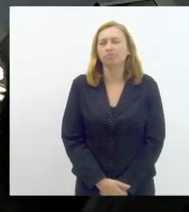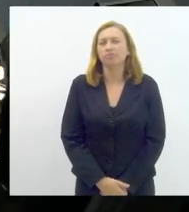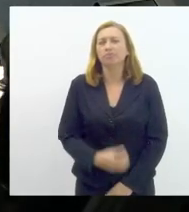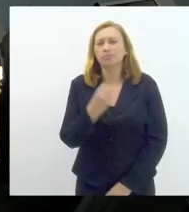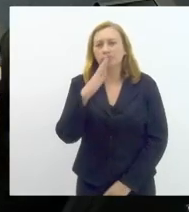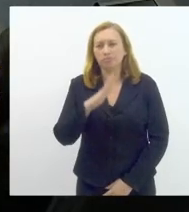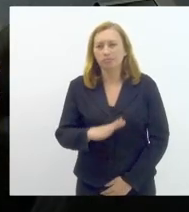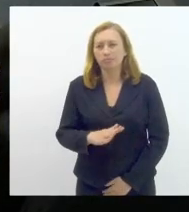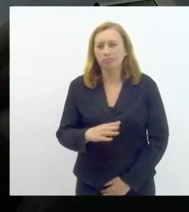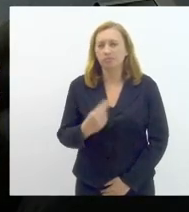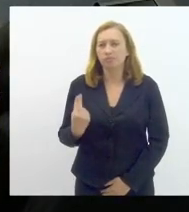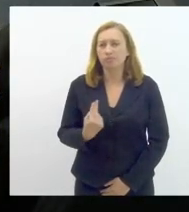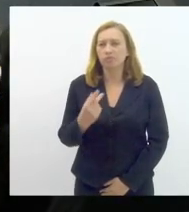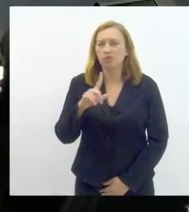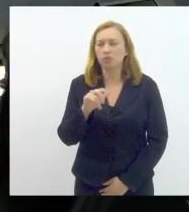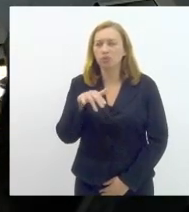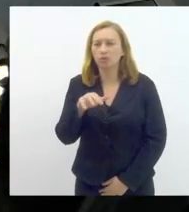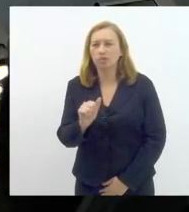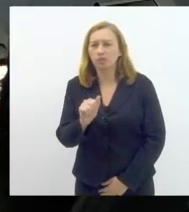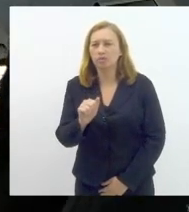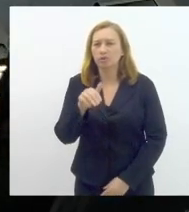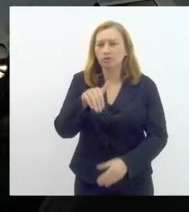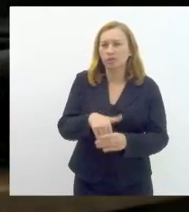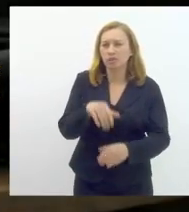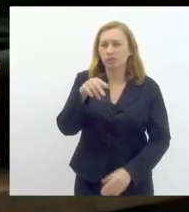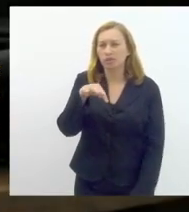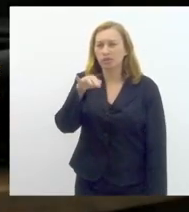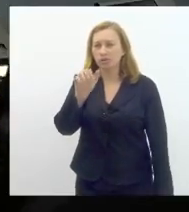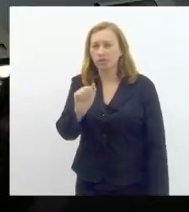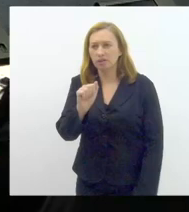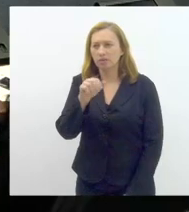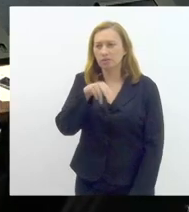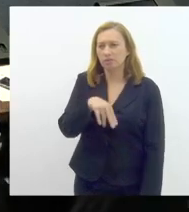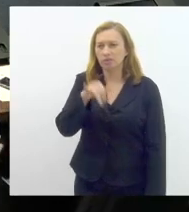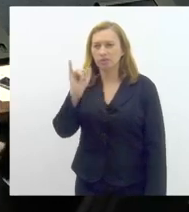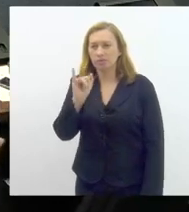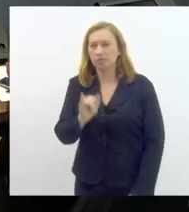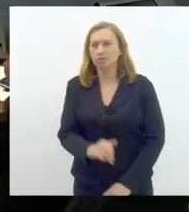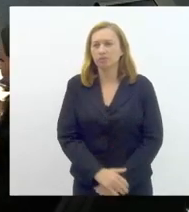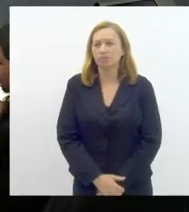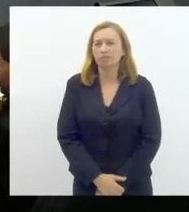Boa tarde, me chamo Luan e meu voto é na Letícia de Nova Iguaçu.